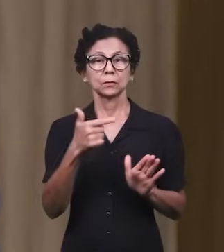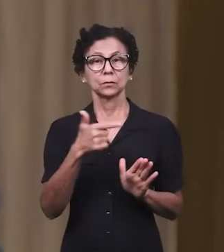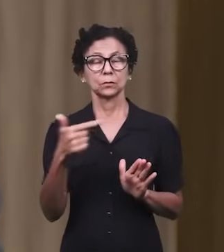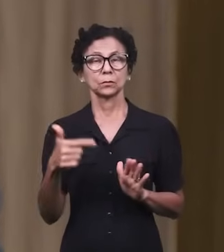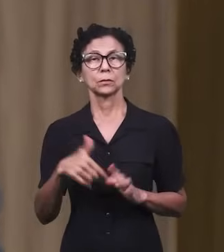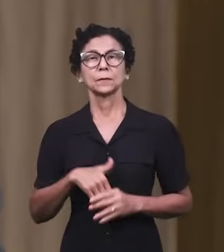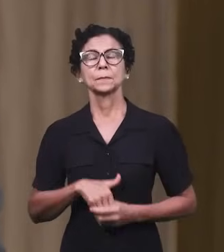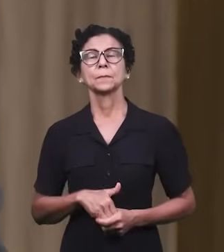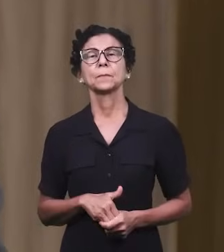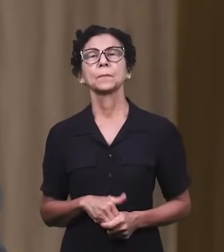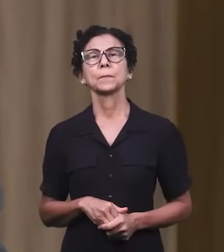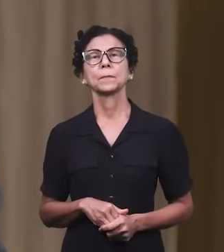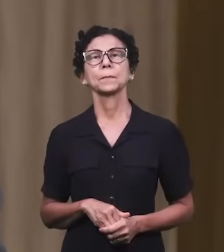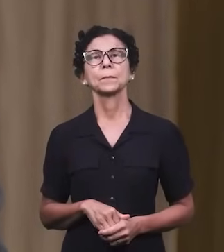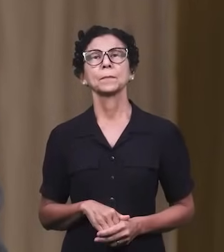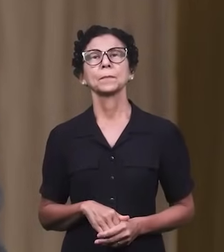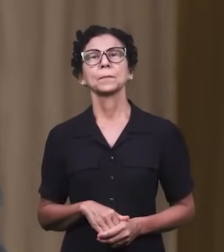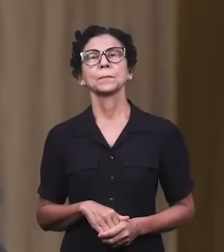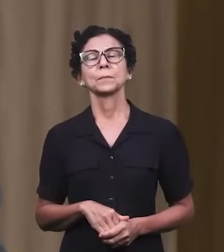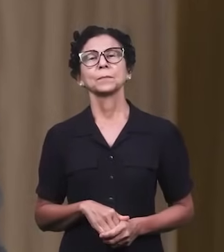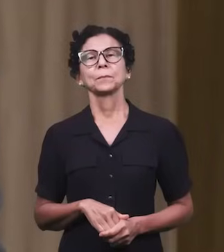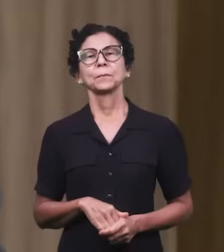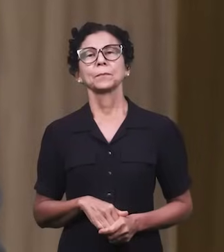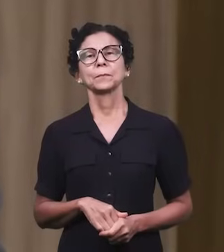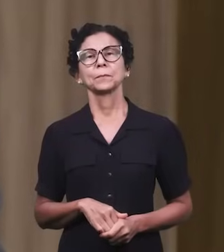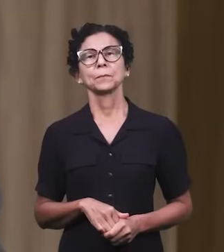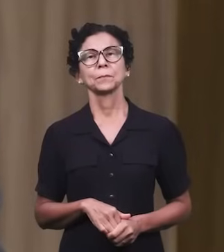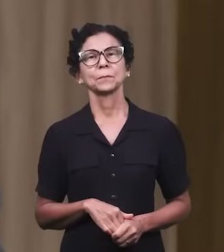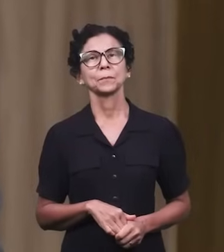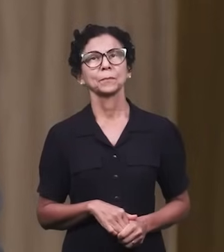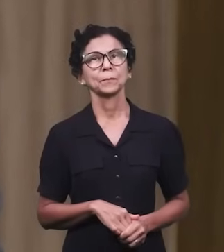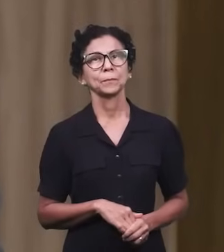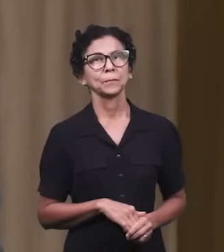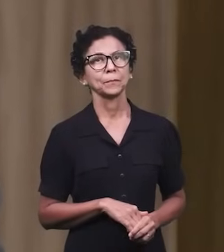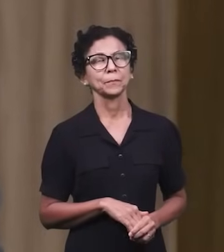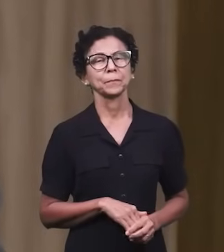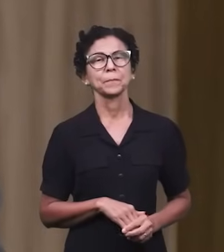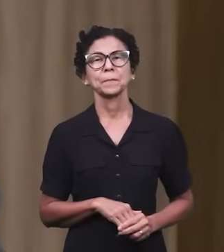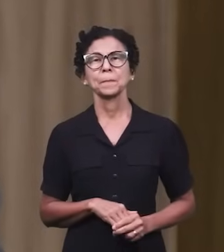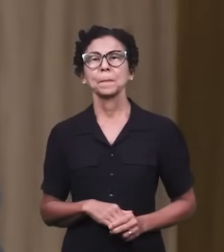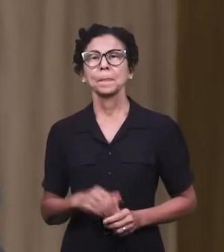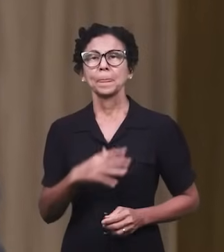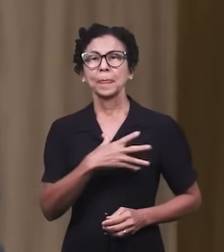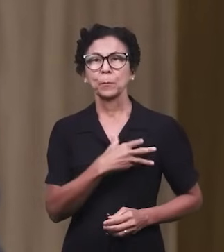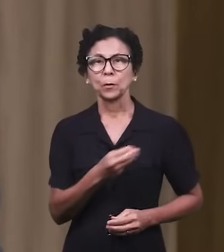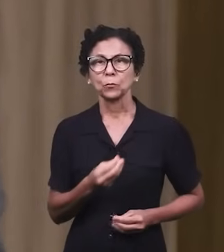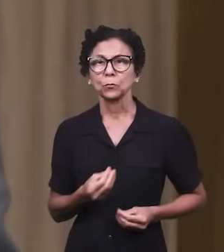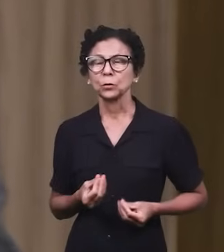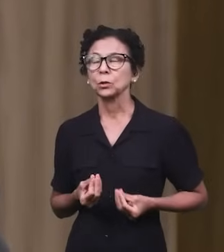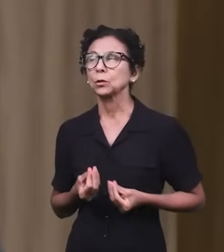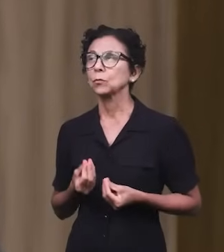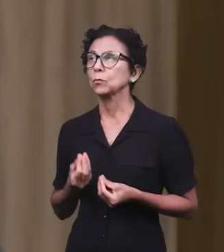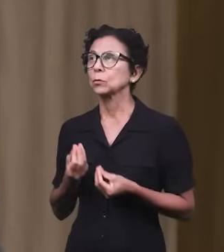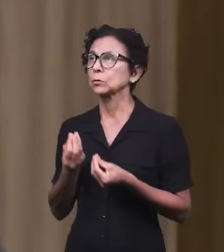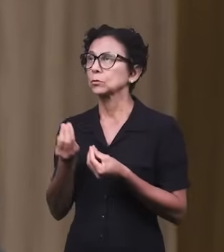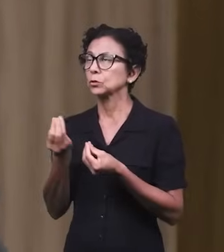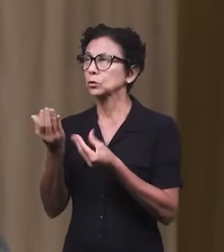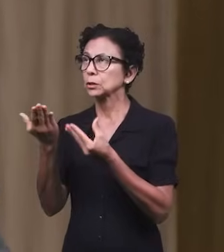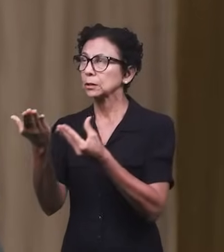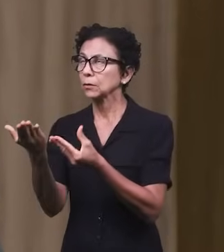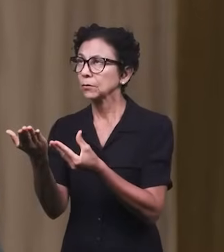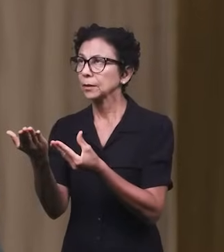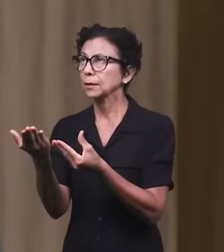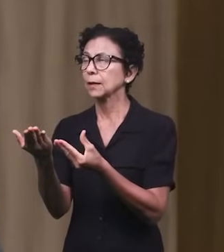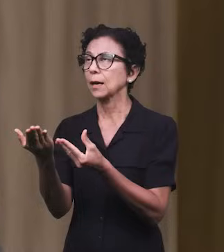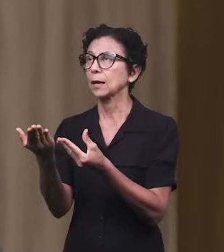assim, para que apareça perante o Senhor e lá fique para sempre. Então, esse